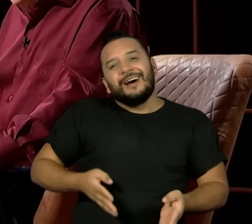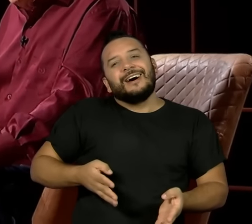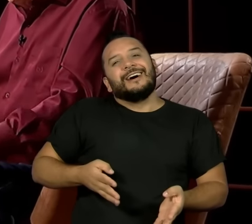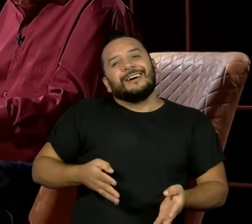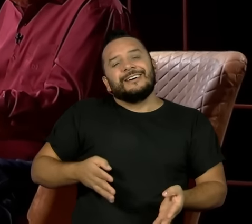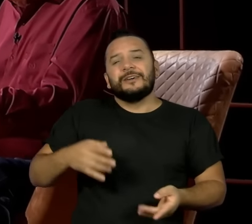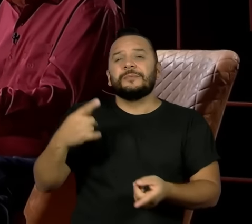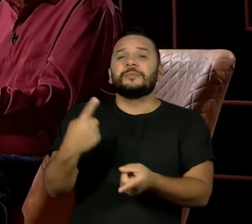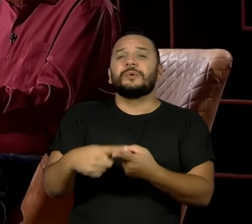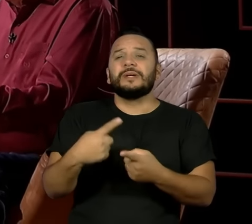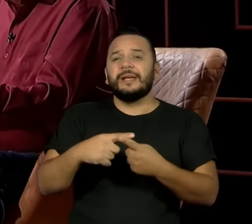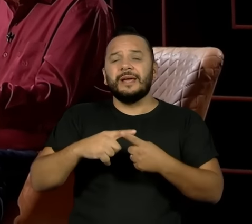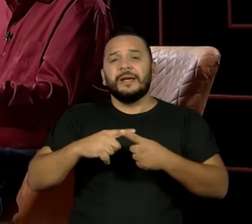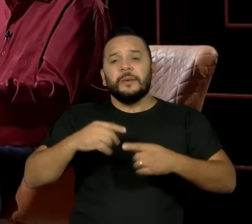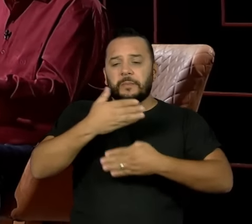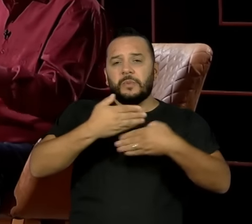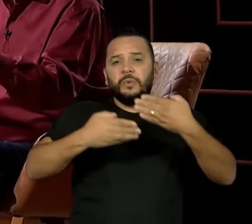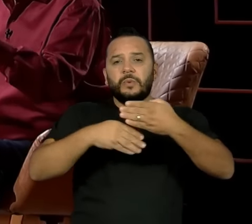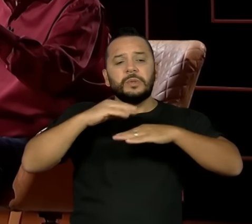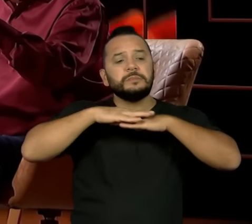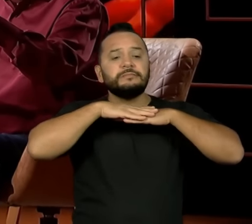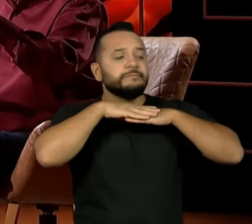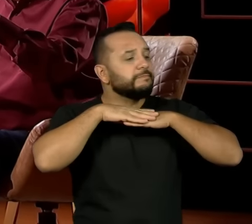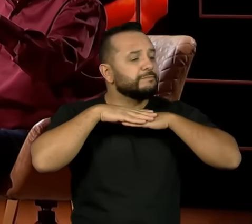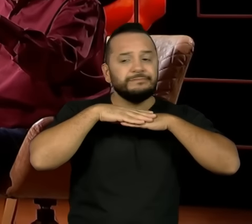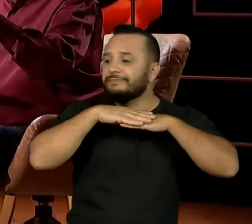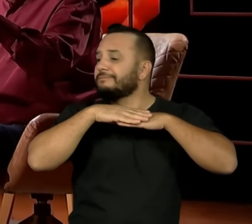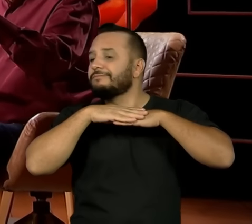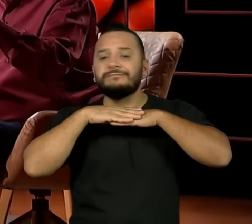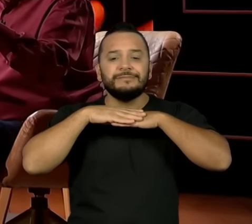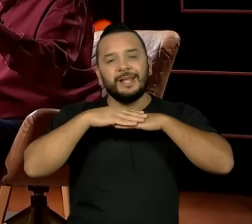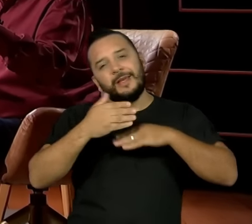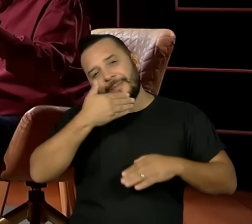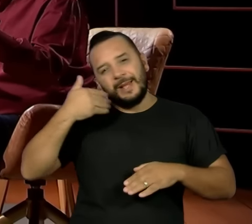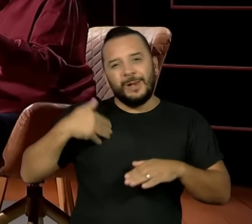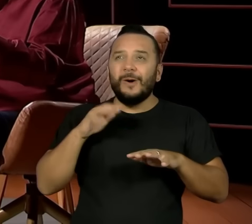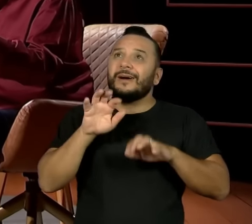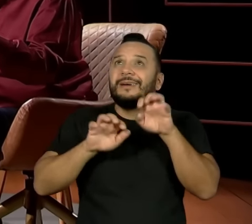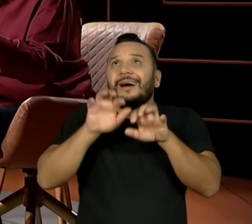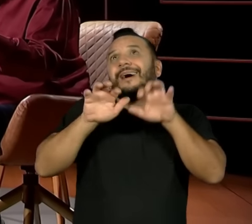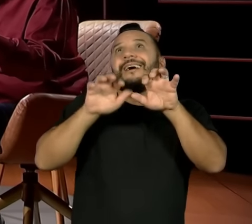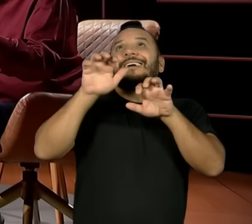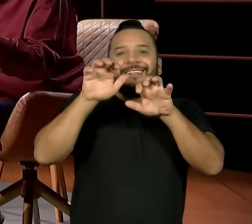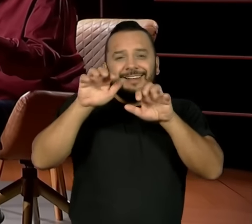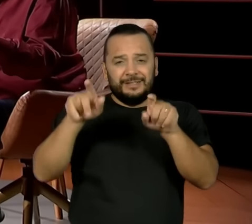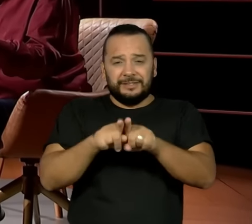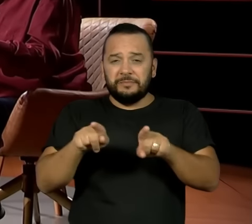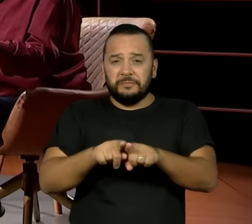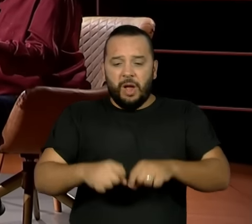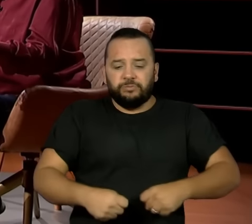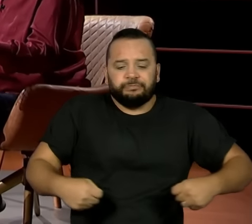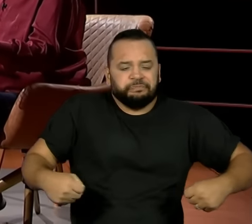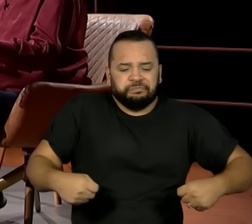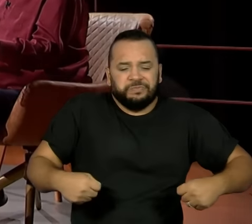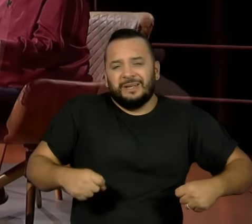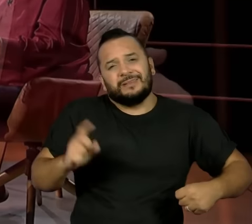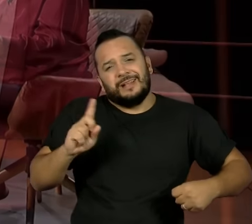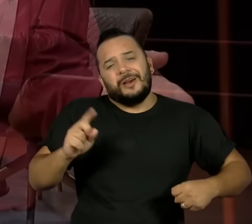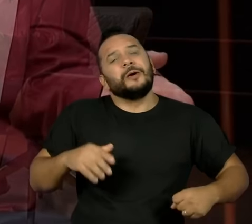ver por cima do muro se é mais gostoso escalar? Por que perder tempo engordando se é mais